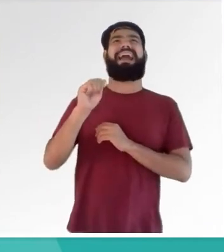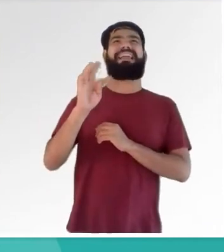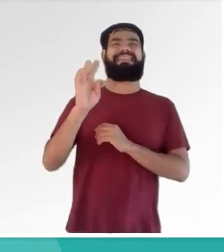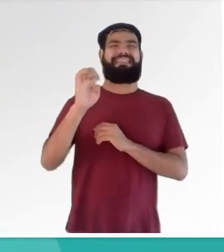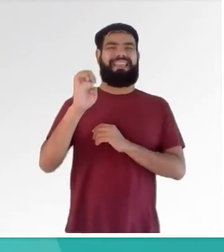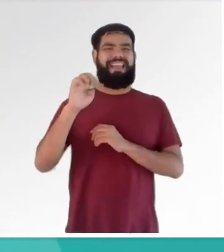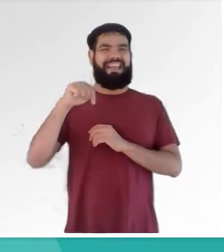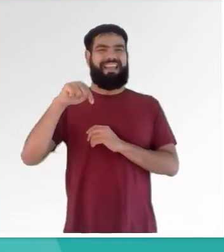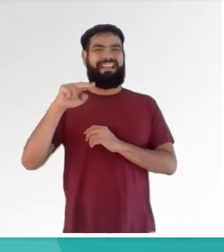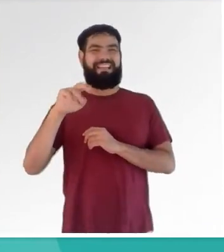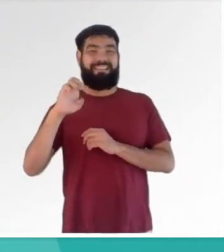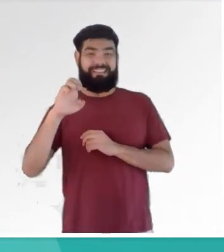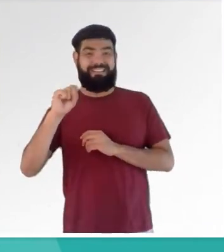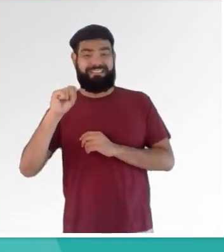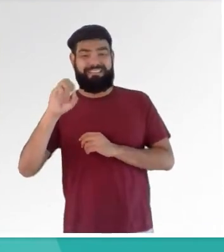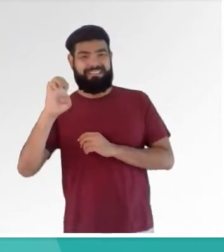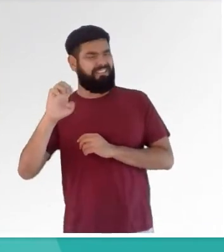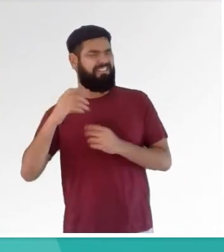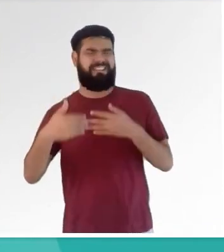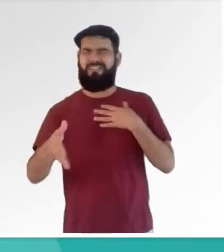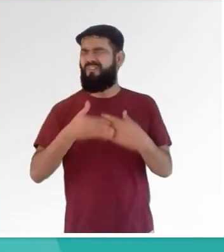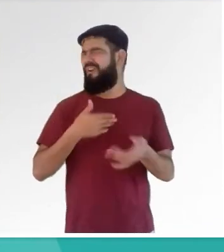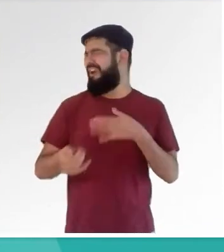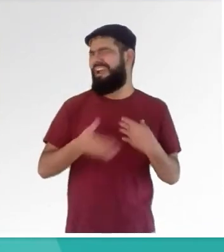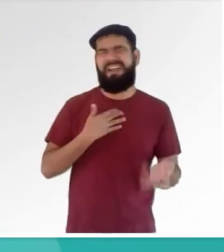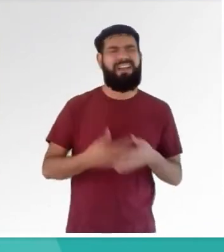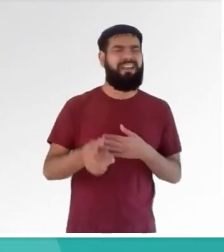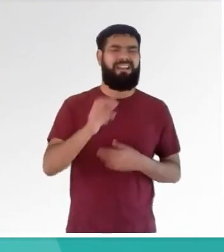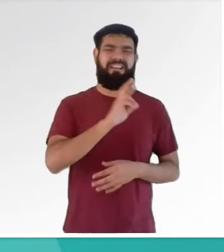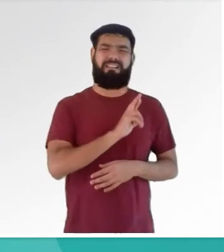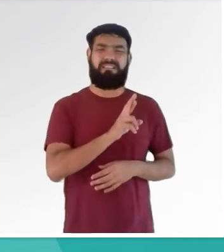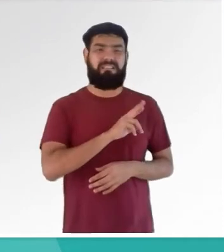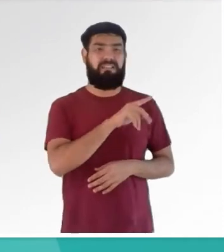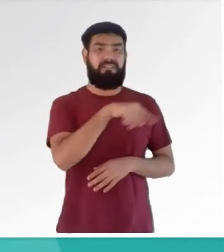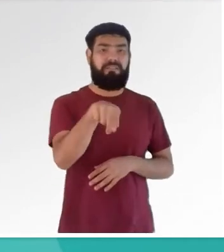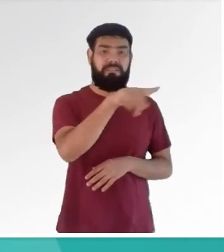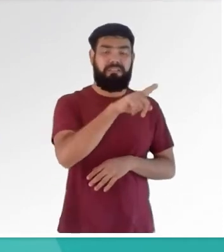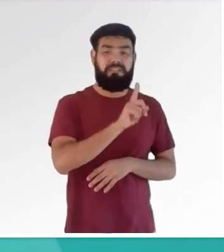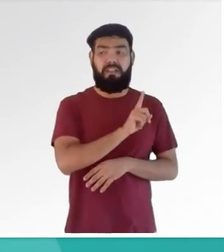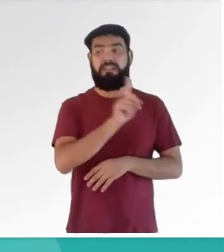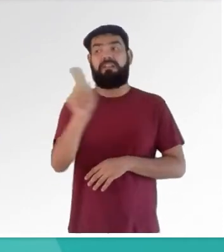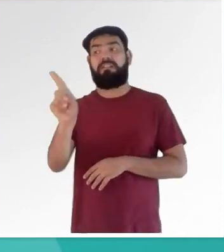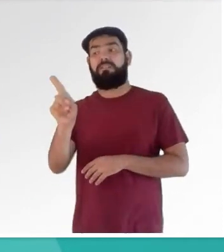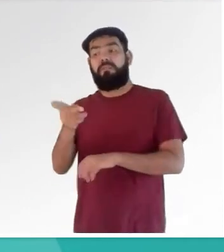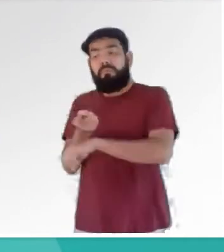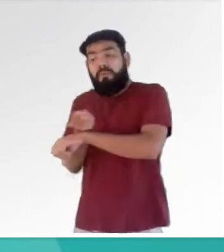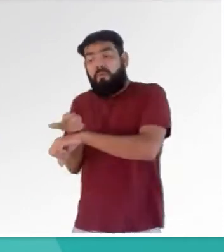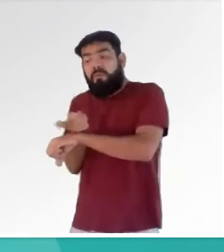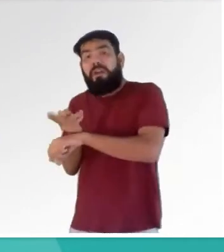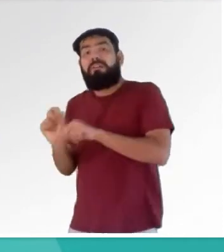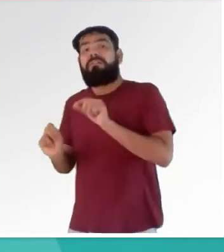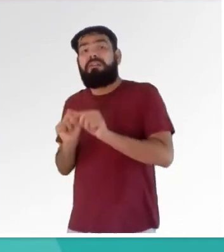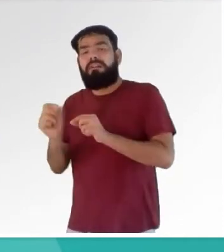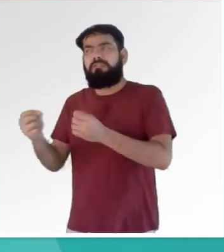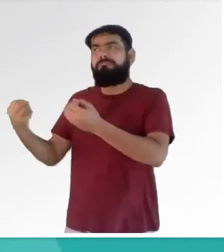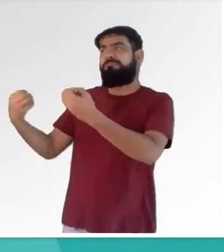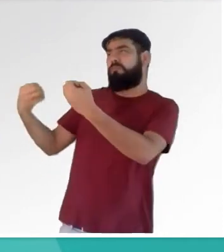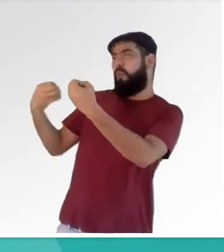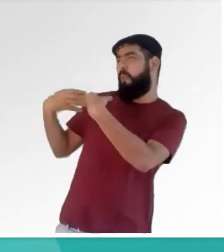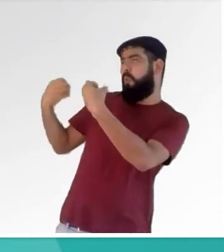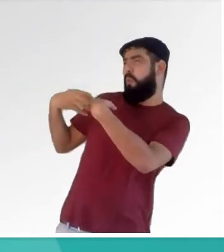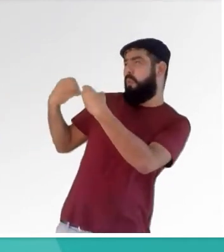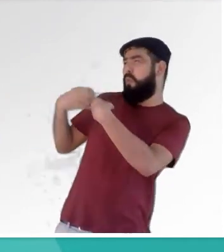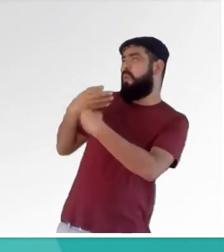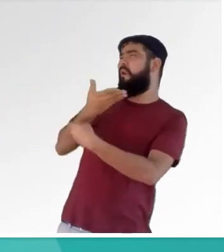dominical, dependendo da sua religião, você está indo buscar o que ali? Ensinamentos, né?